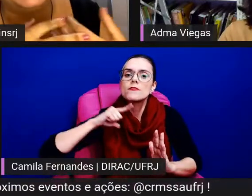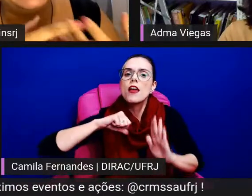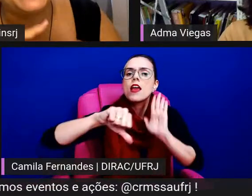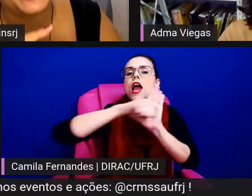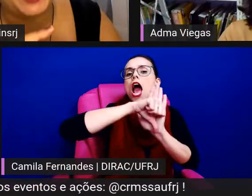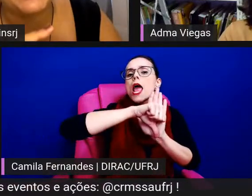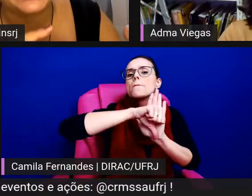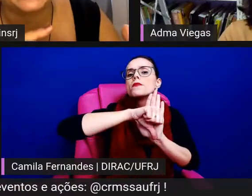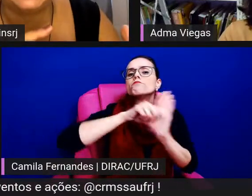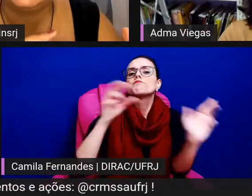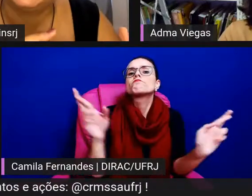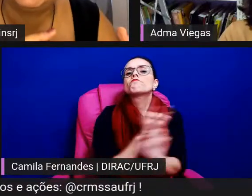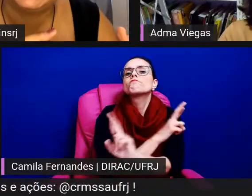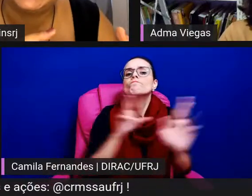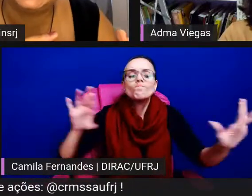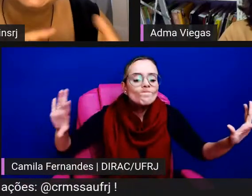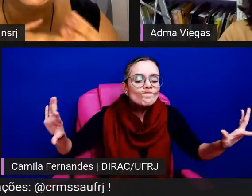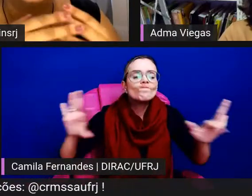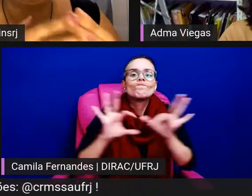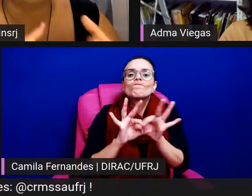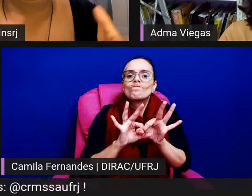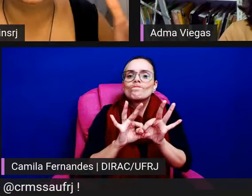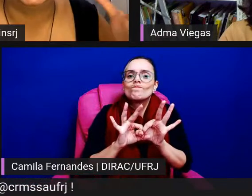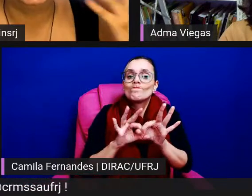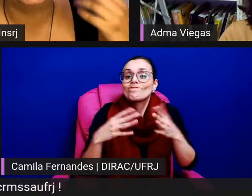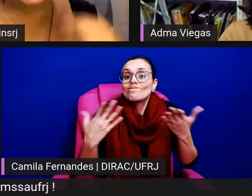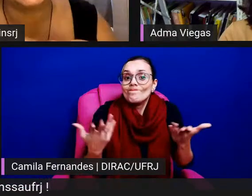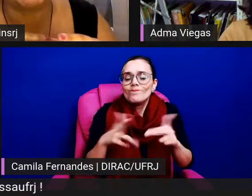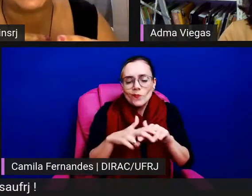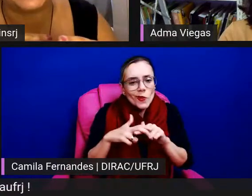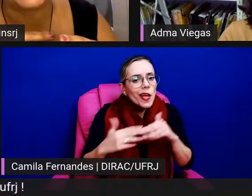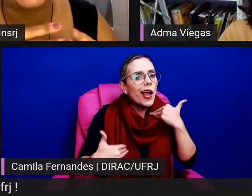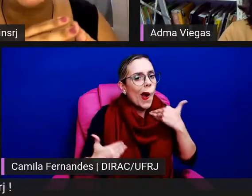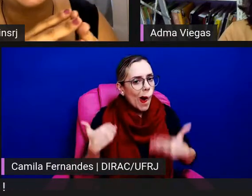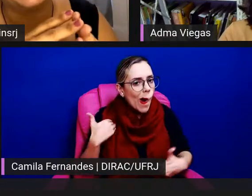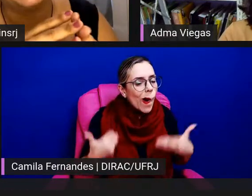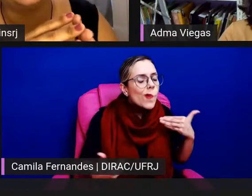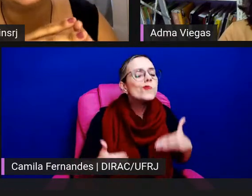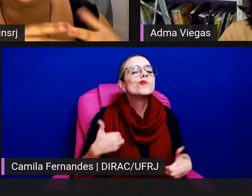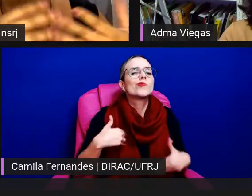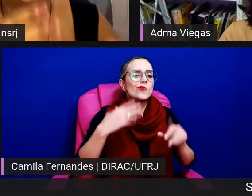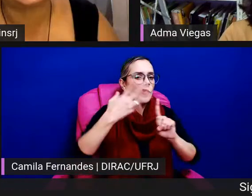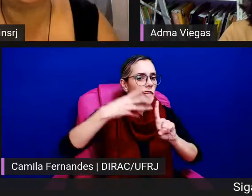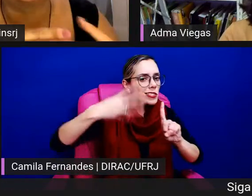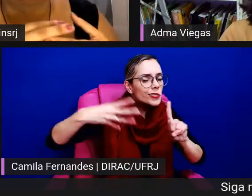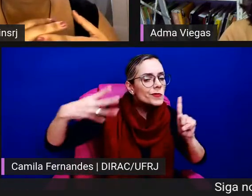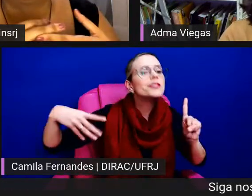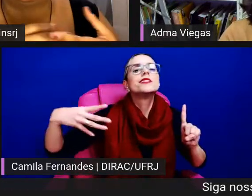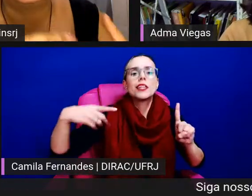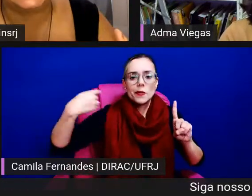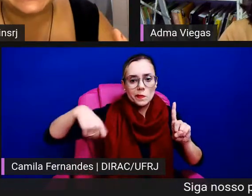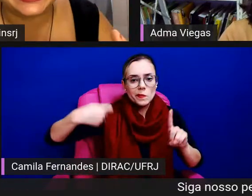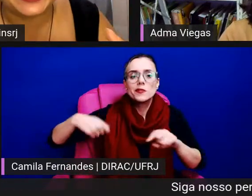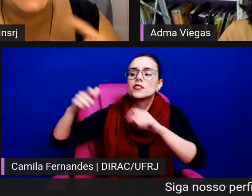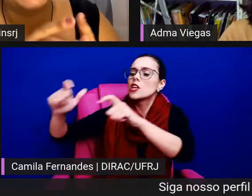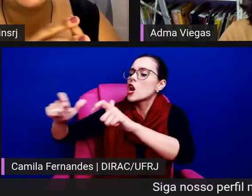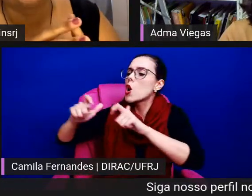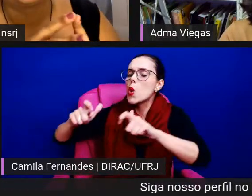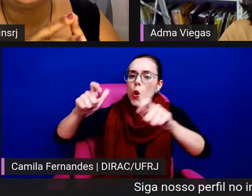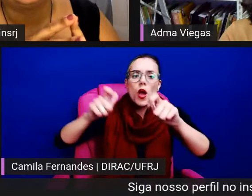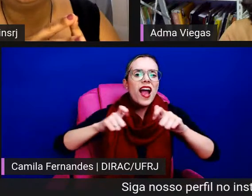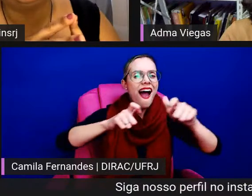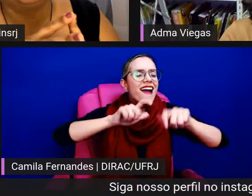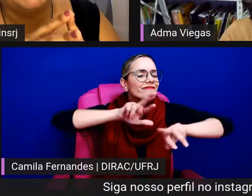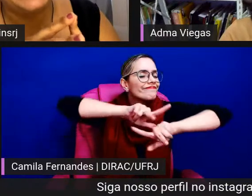que pense os corpos LGBTQIs em todos os espaços, porque nós existimos,